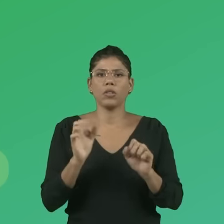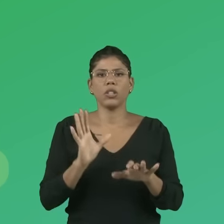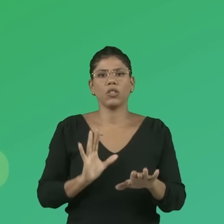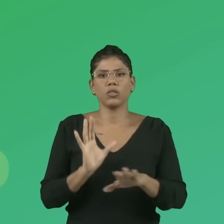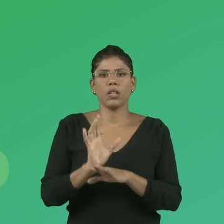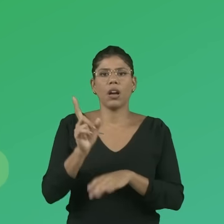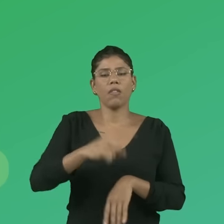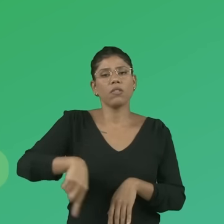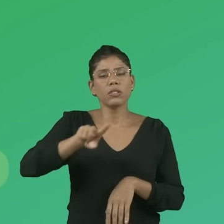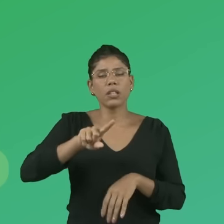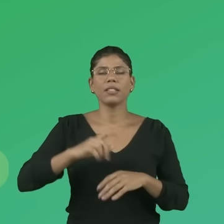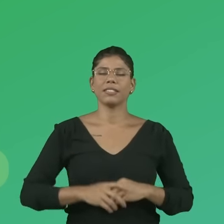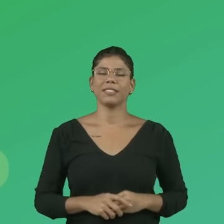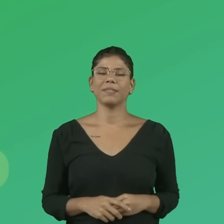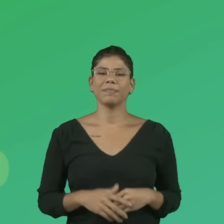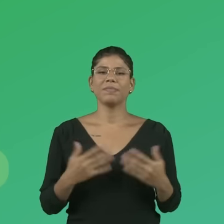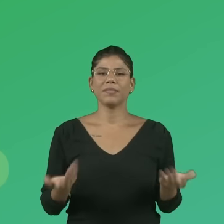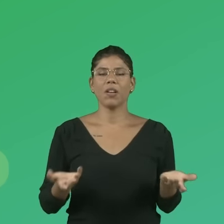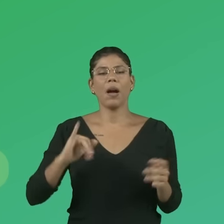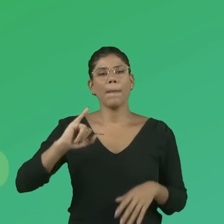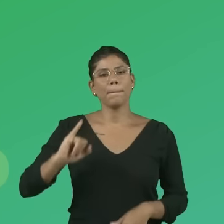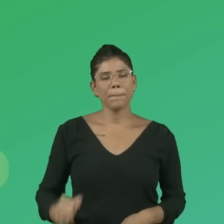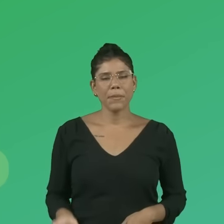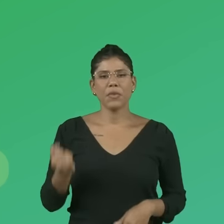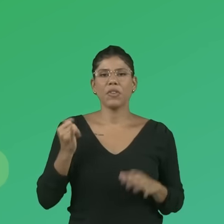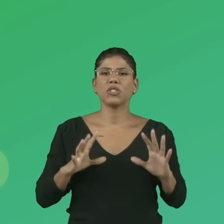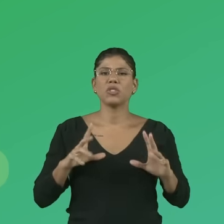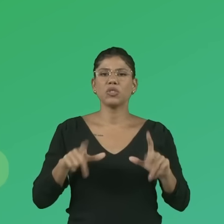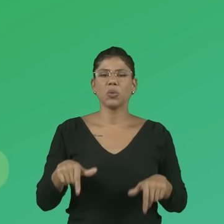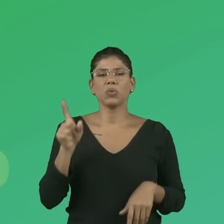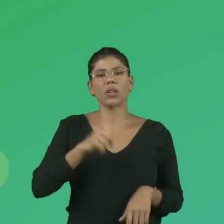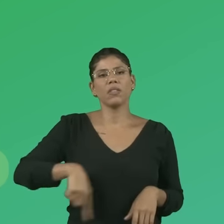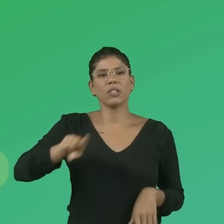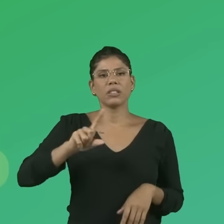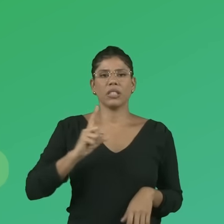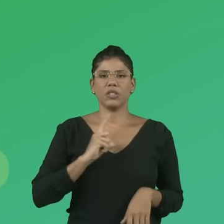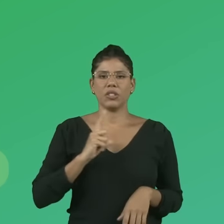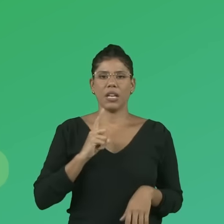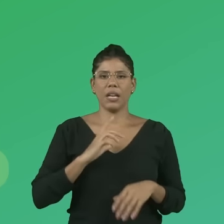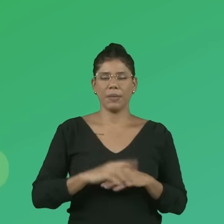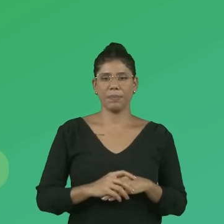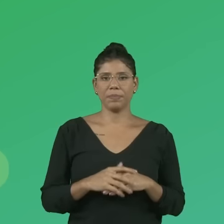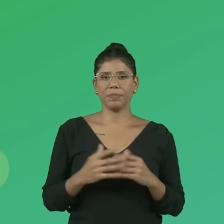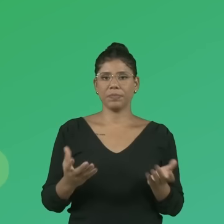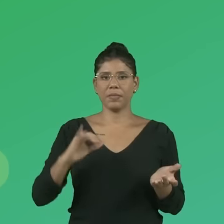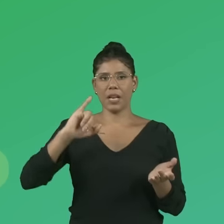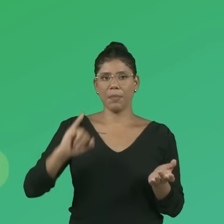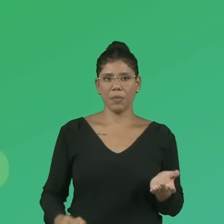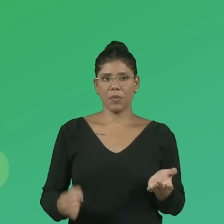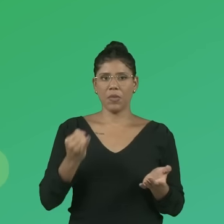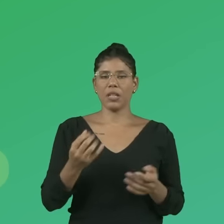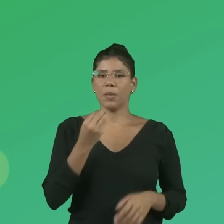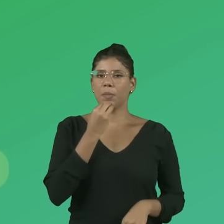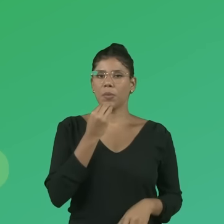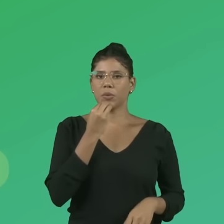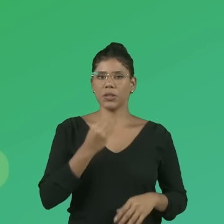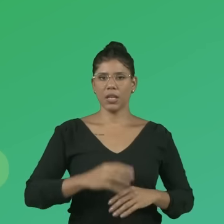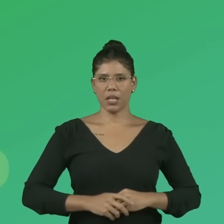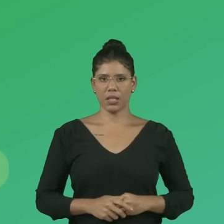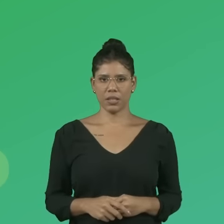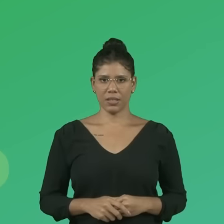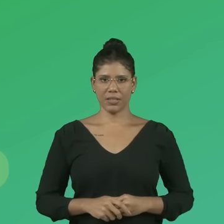podcasts e tal, então usufruam de tudo que vocês têm aí nas mãos, aproveitem essa oportunidade e eu tenho